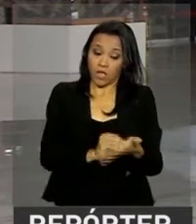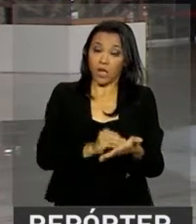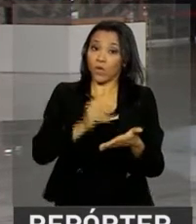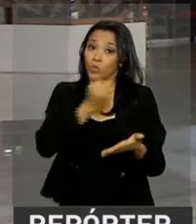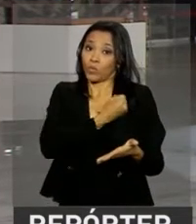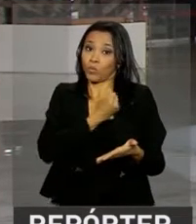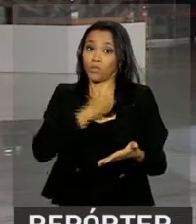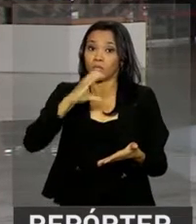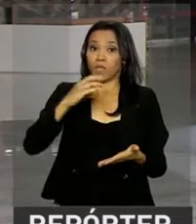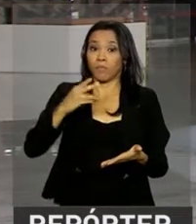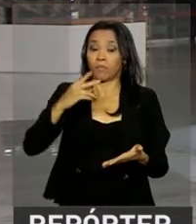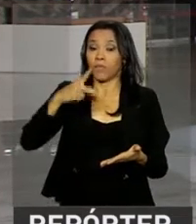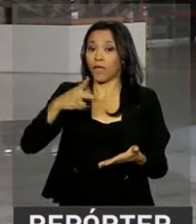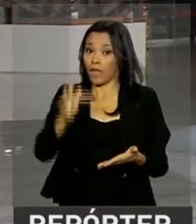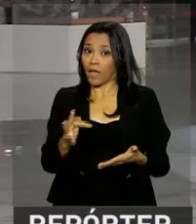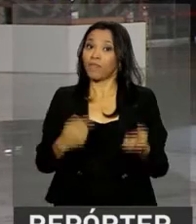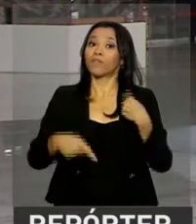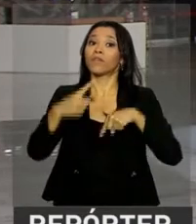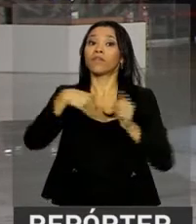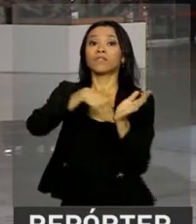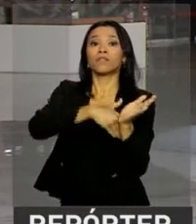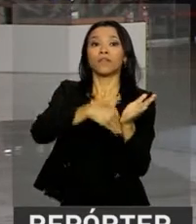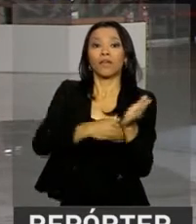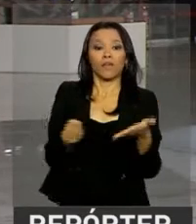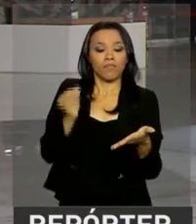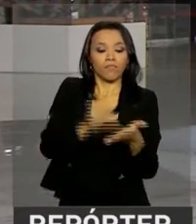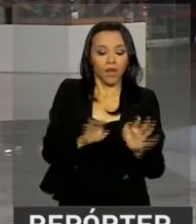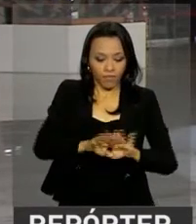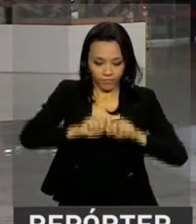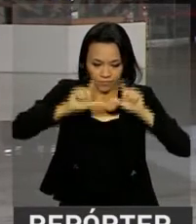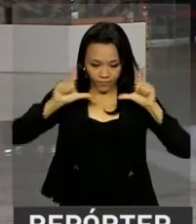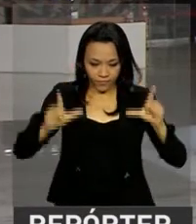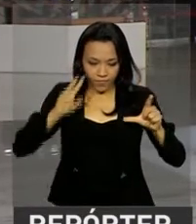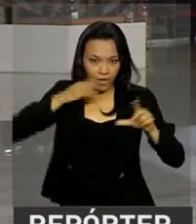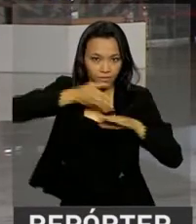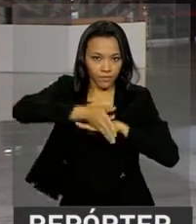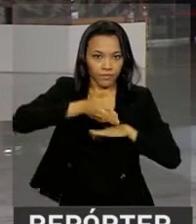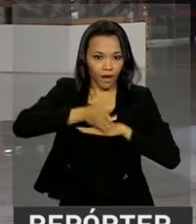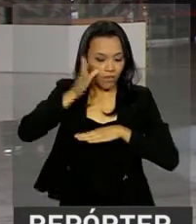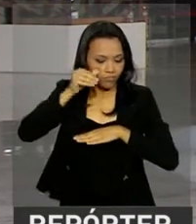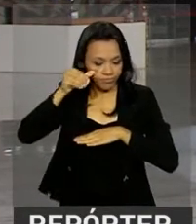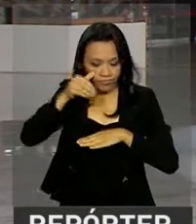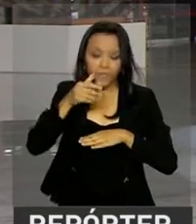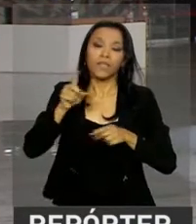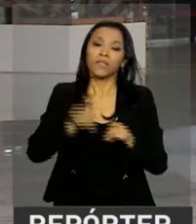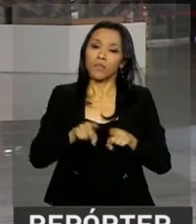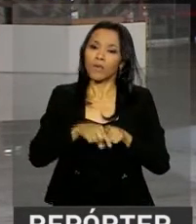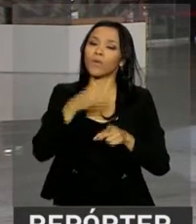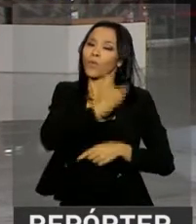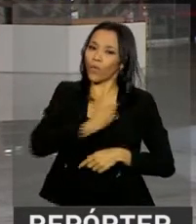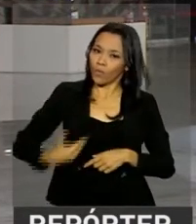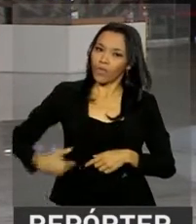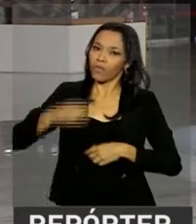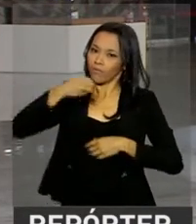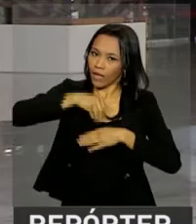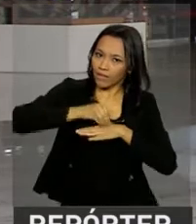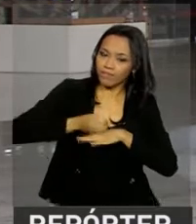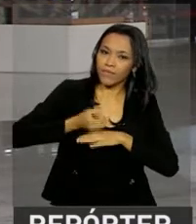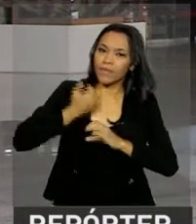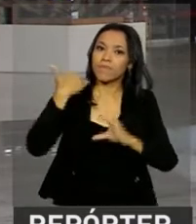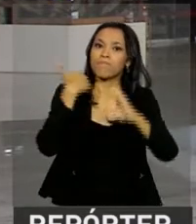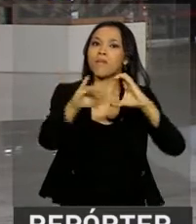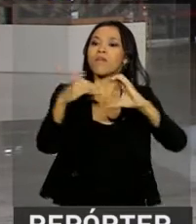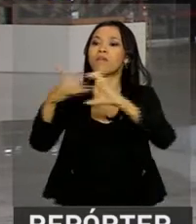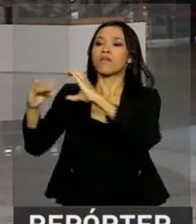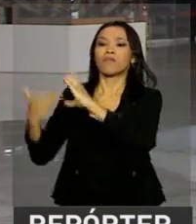cpf ea senha para visualizar os dados o ministério também vai enviar emails com as informações para